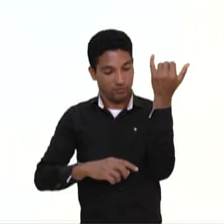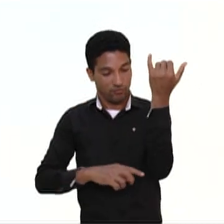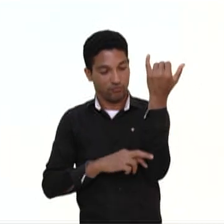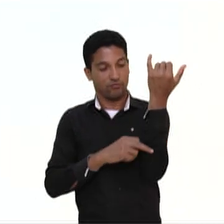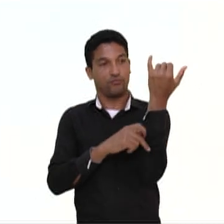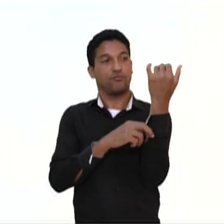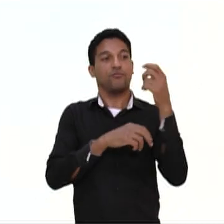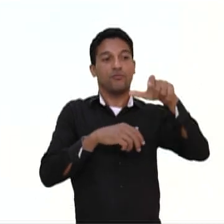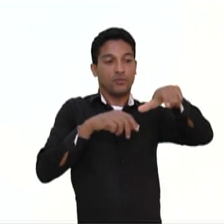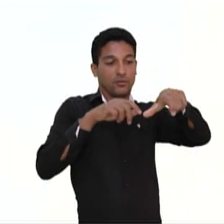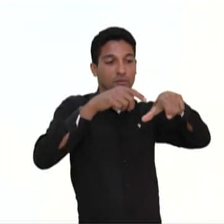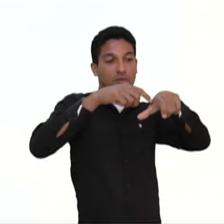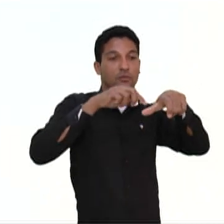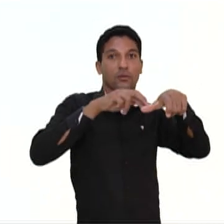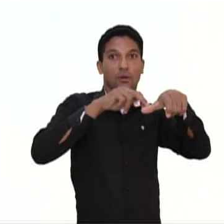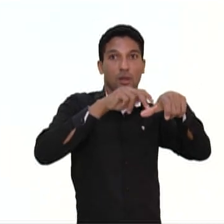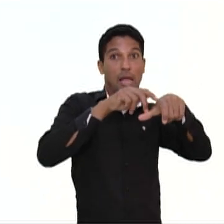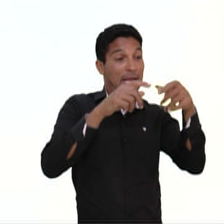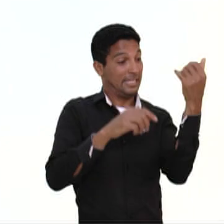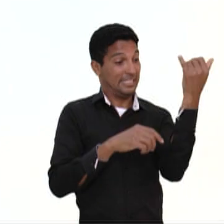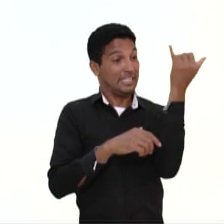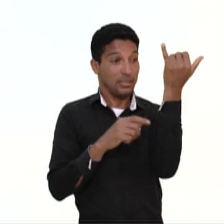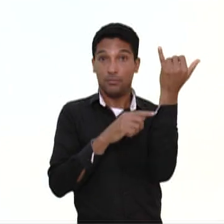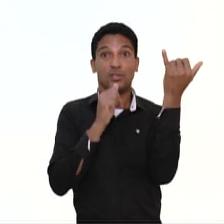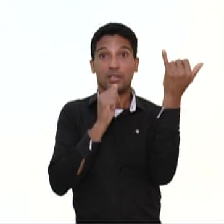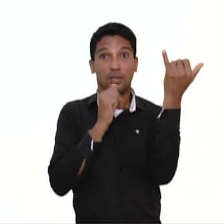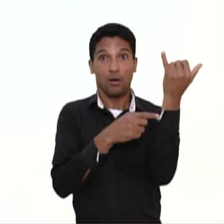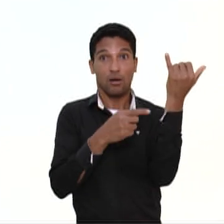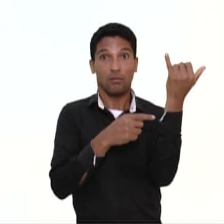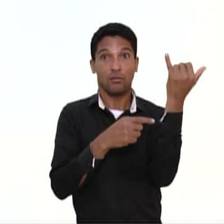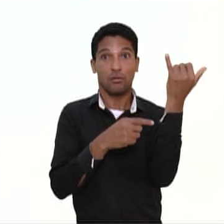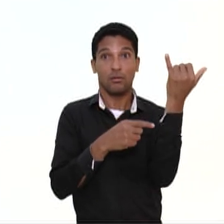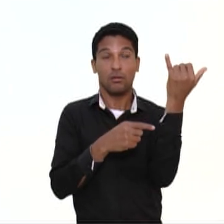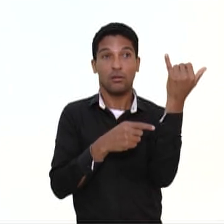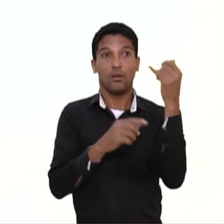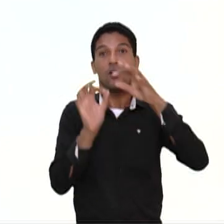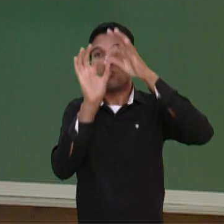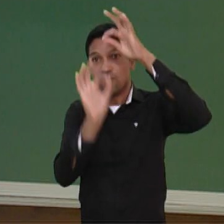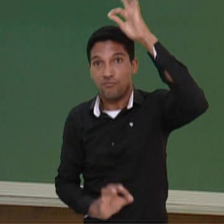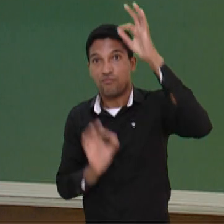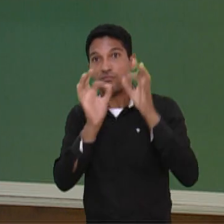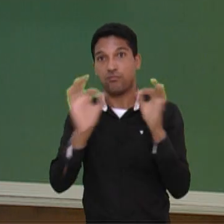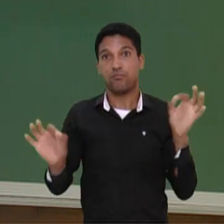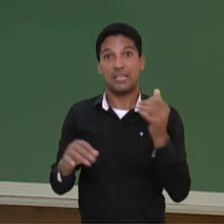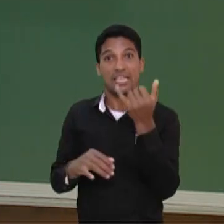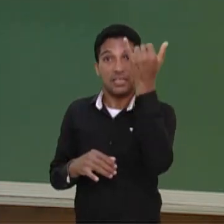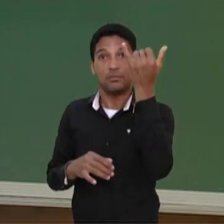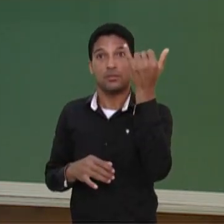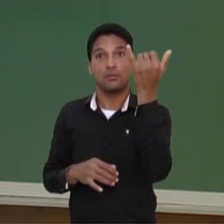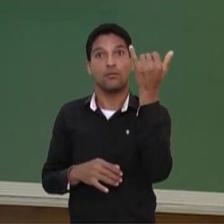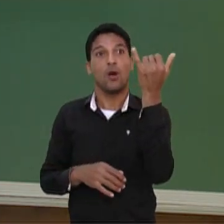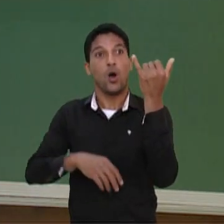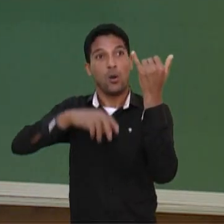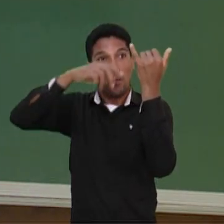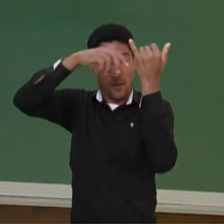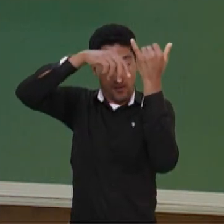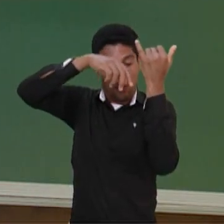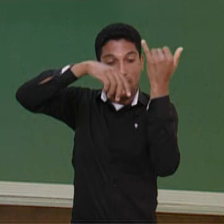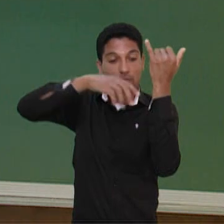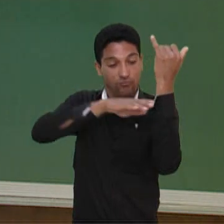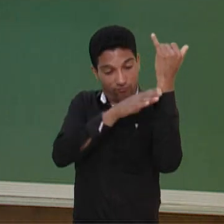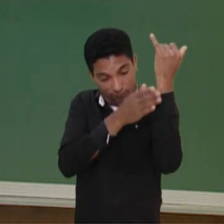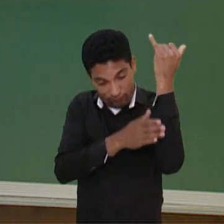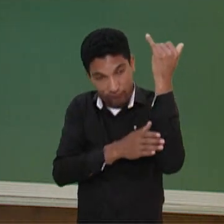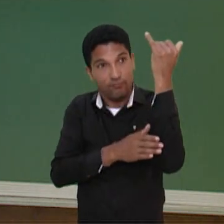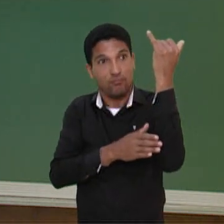descer, não encontrei o eixo y ainda. Opa, encontrei o eixo y quando eu estava descendo. O valor de